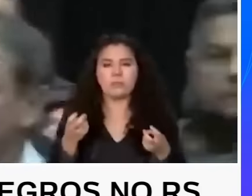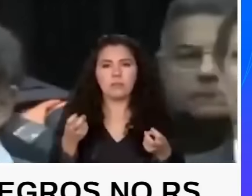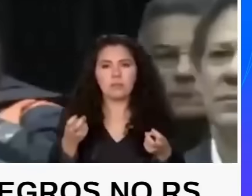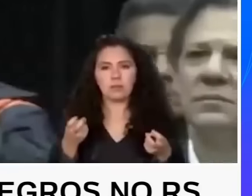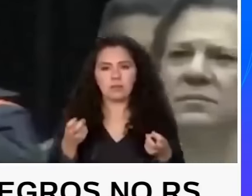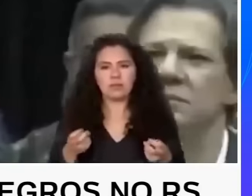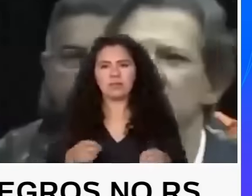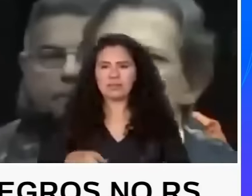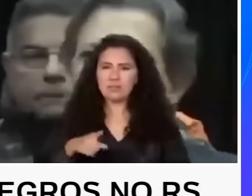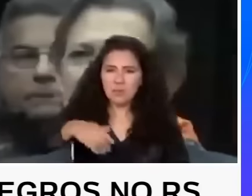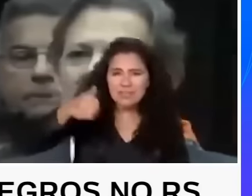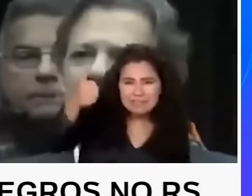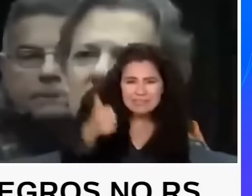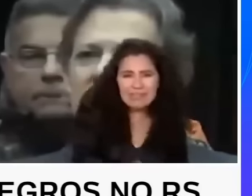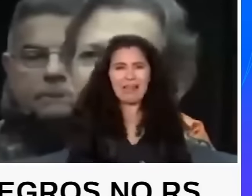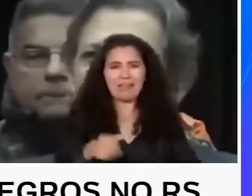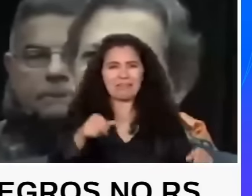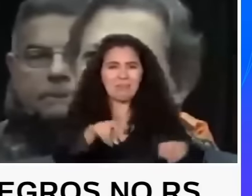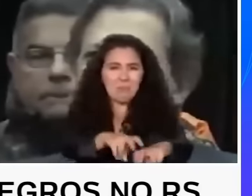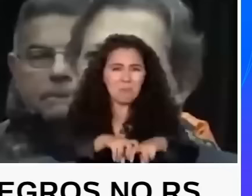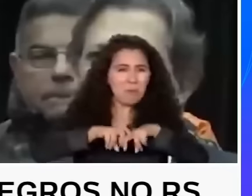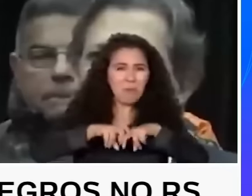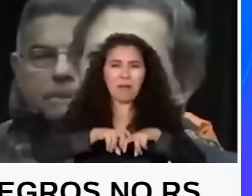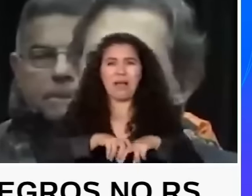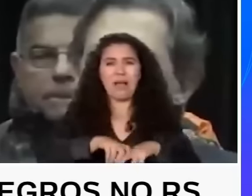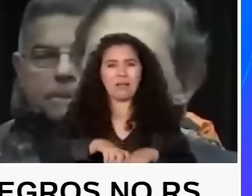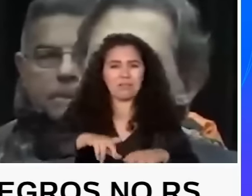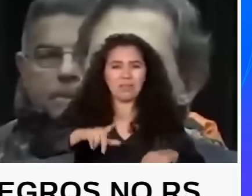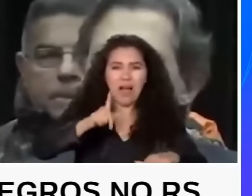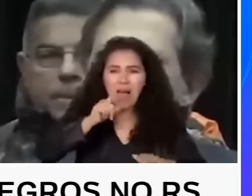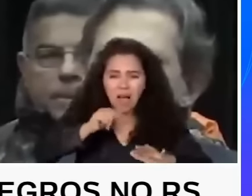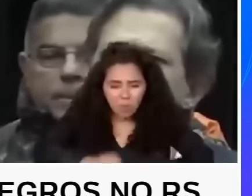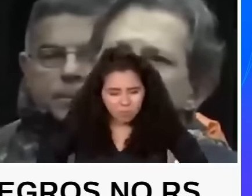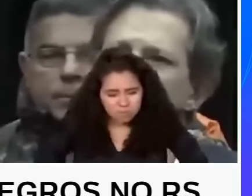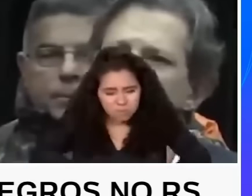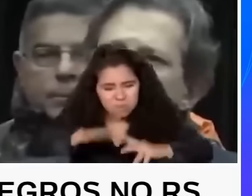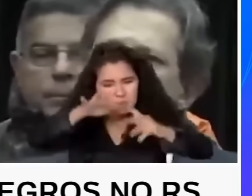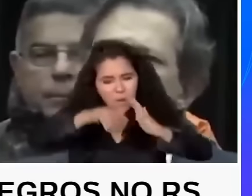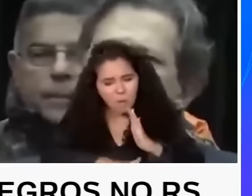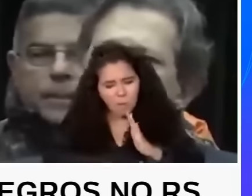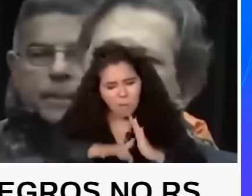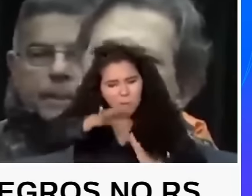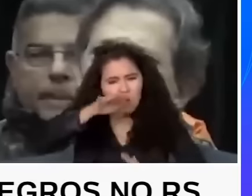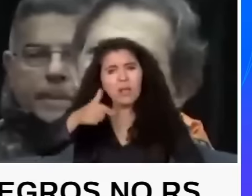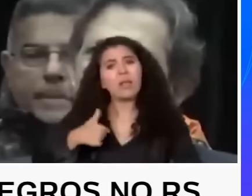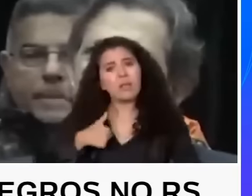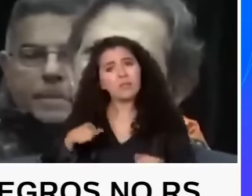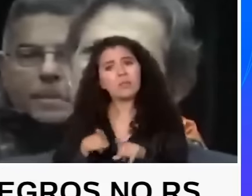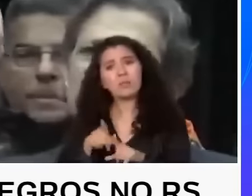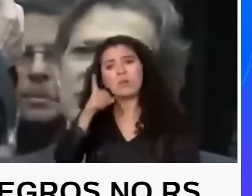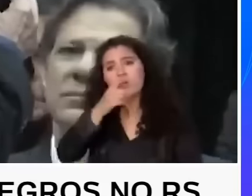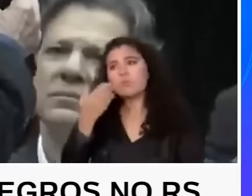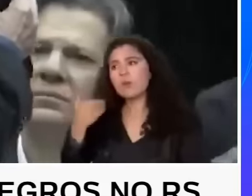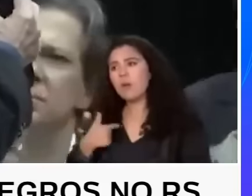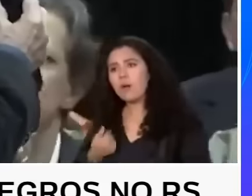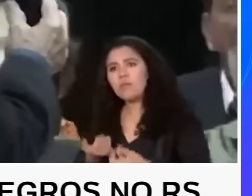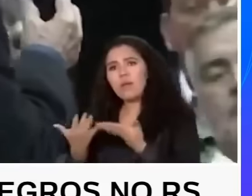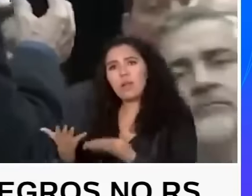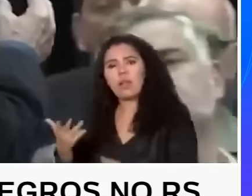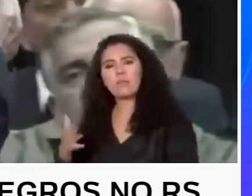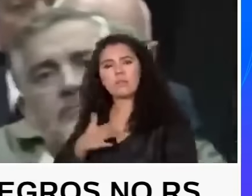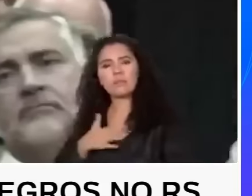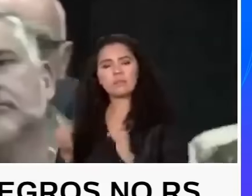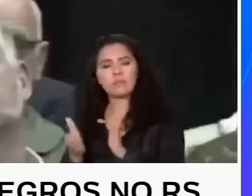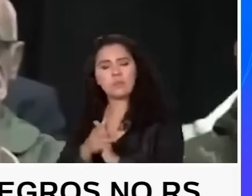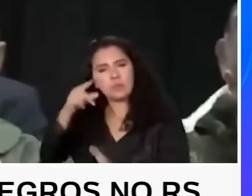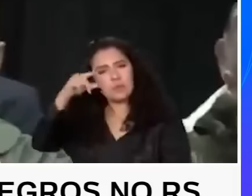desgraça da enchente por mais que a gente veja eu falei PR jeja domingo é impressionante eu não tinha noção que no Rio